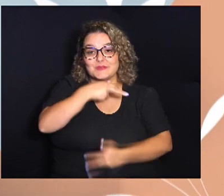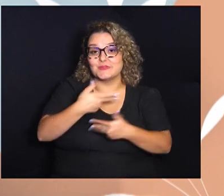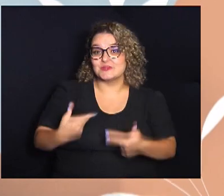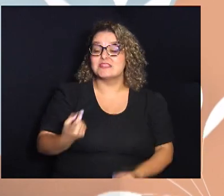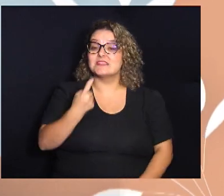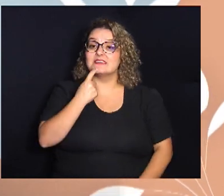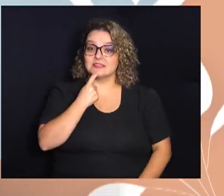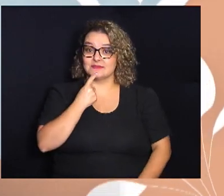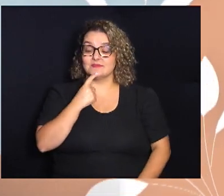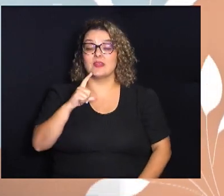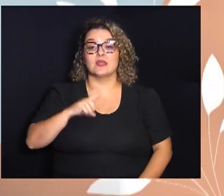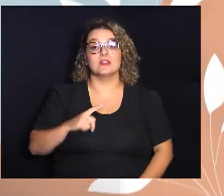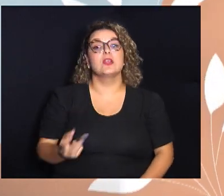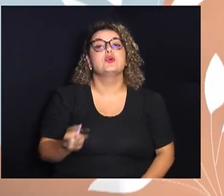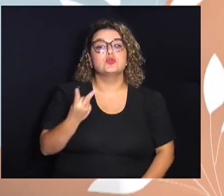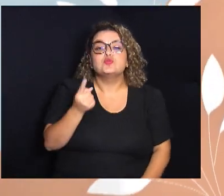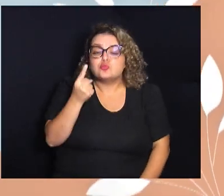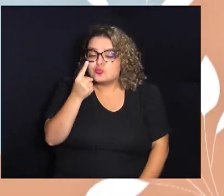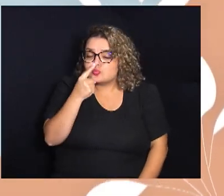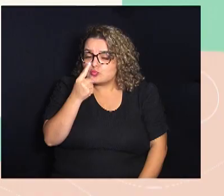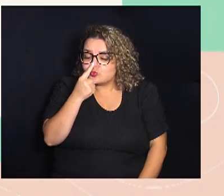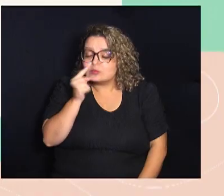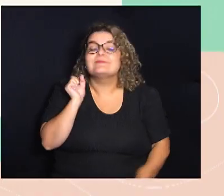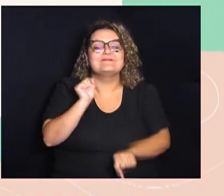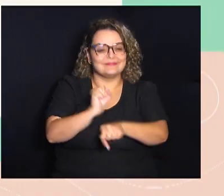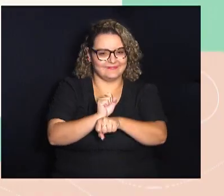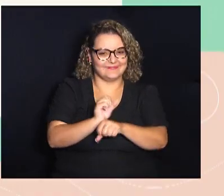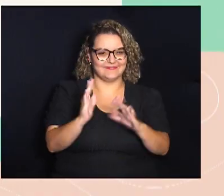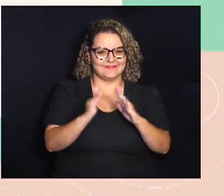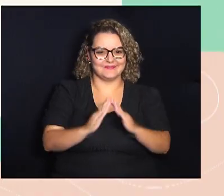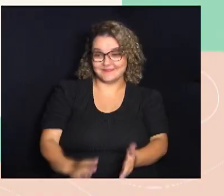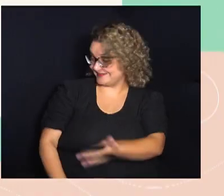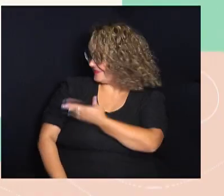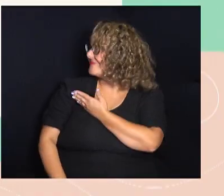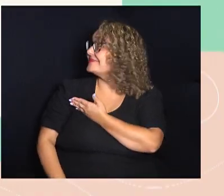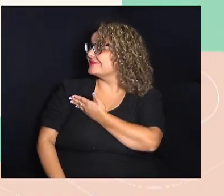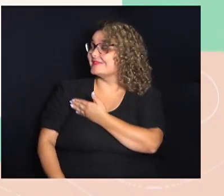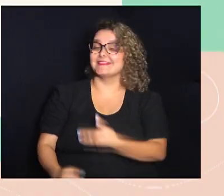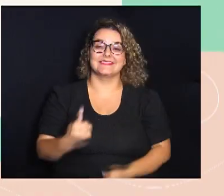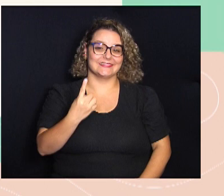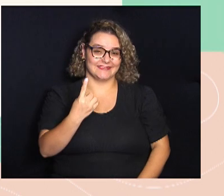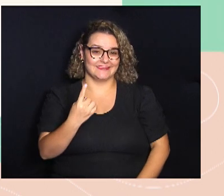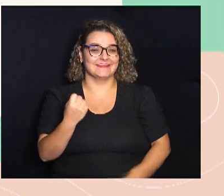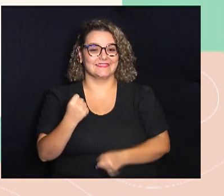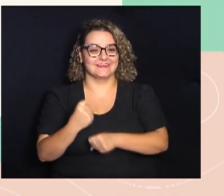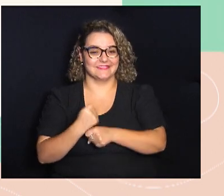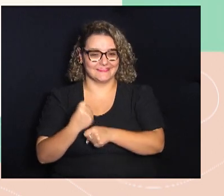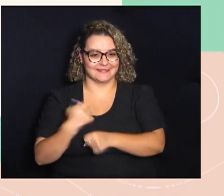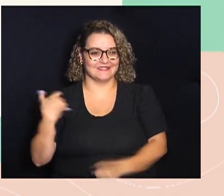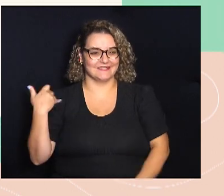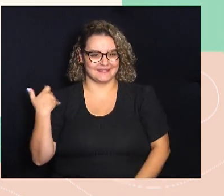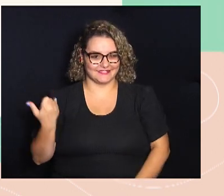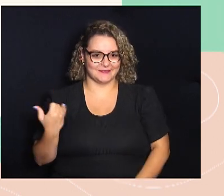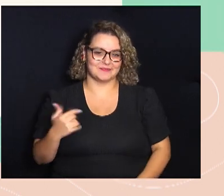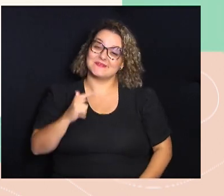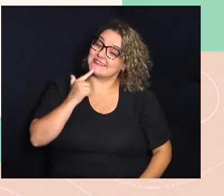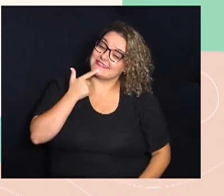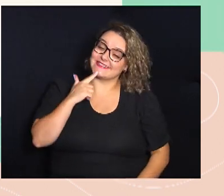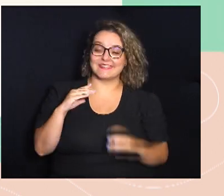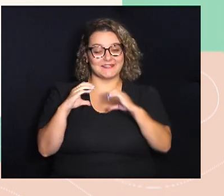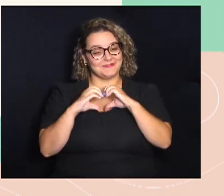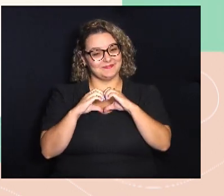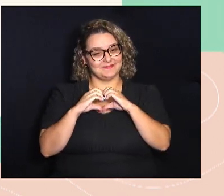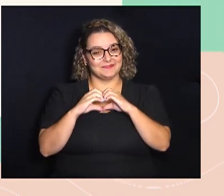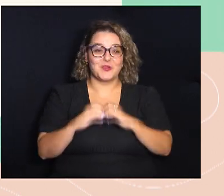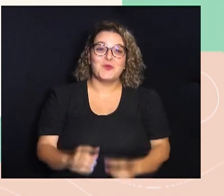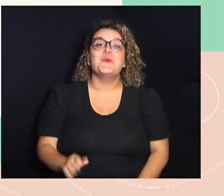de Campinas tem 2 focinhos esperando por um lar. O Luca tem 1 ano Muito simpático e amoroso, um